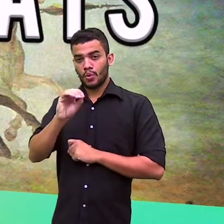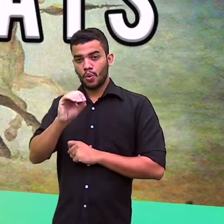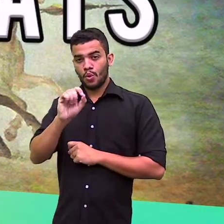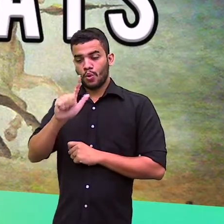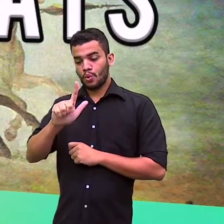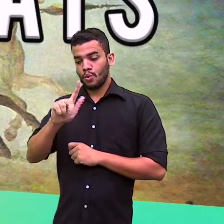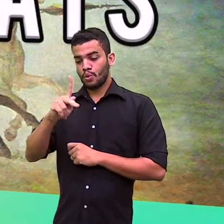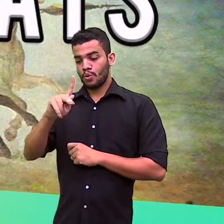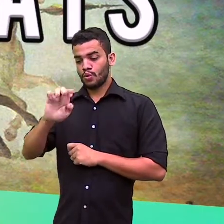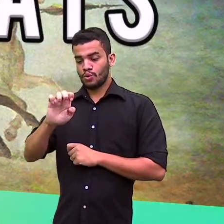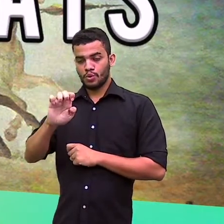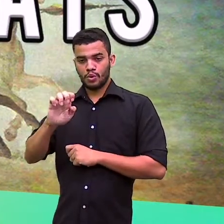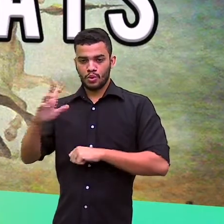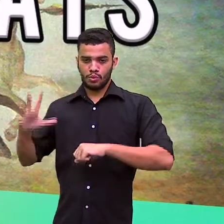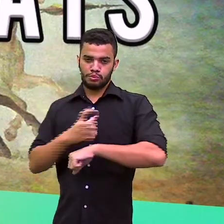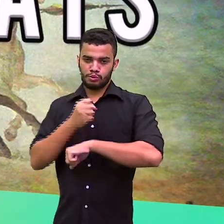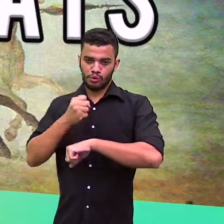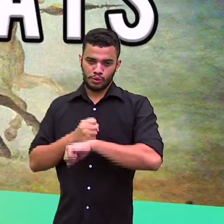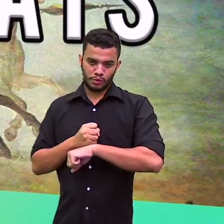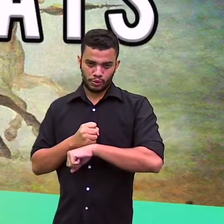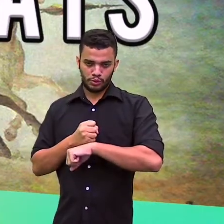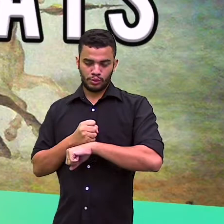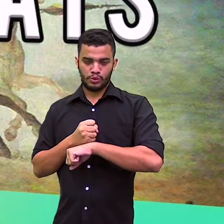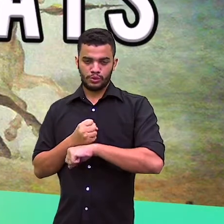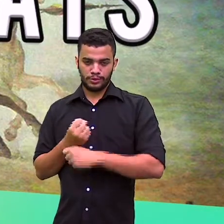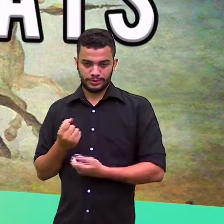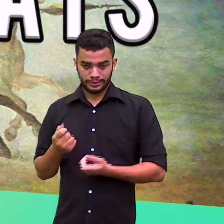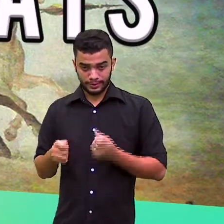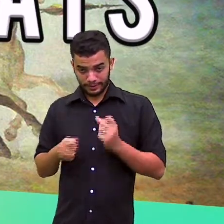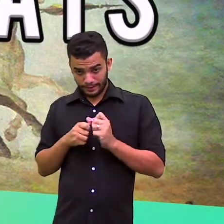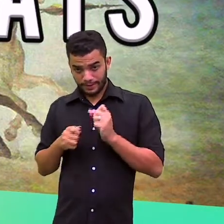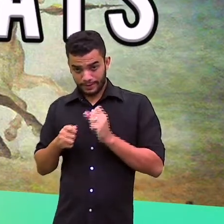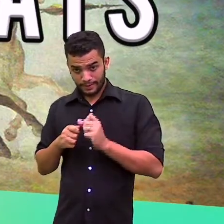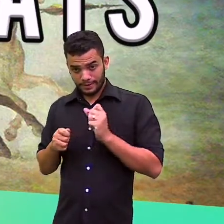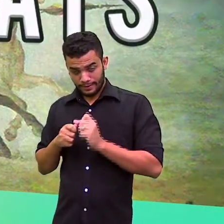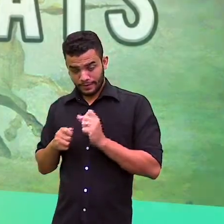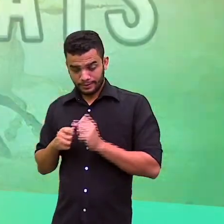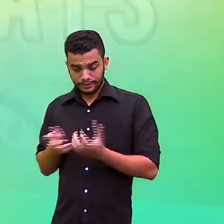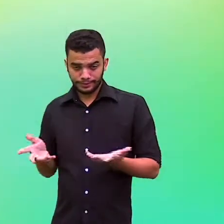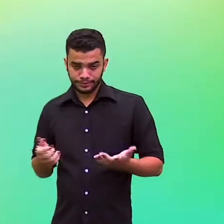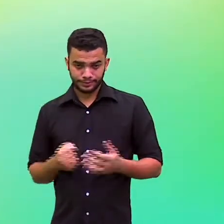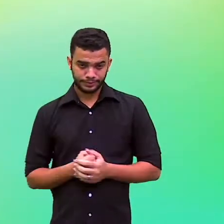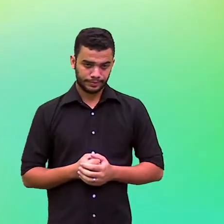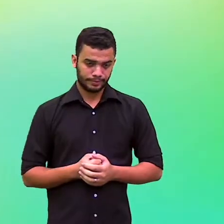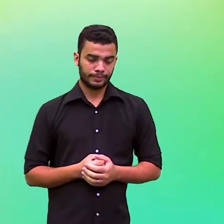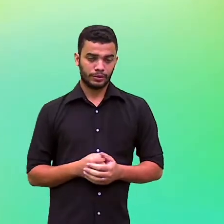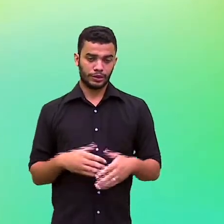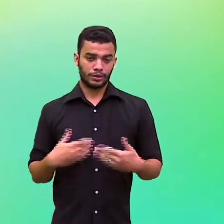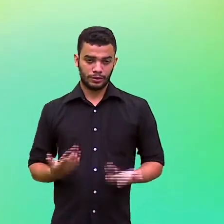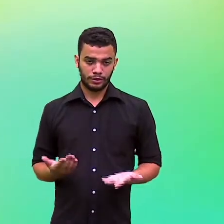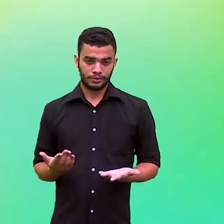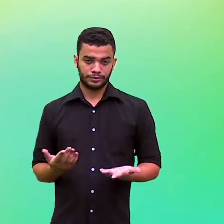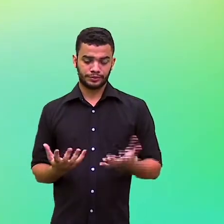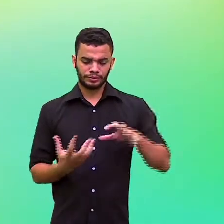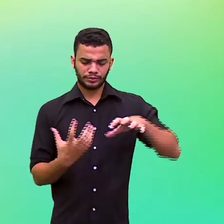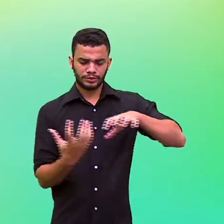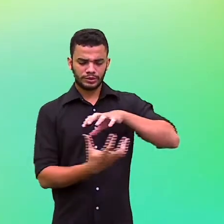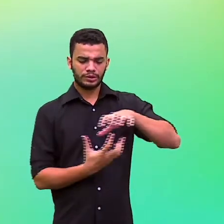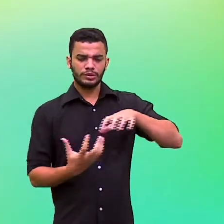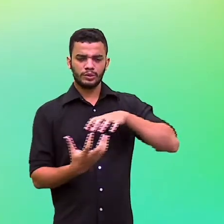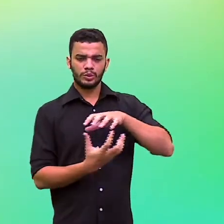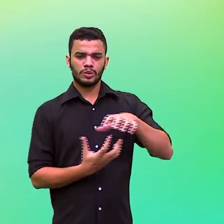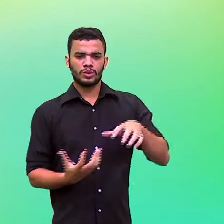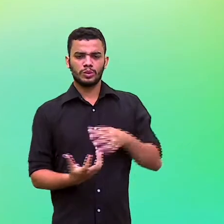Dom Pedro II governasse. O que foram as revoltas? Uma pergunta